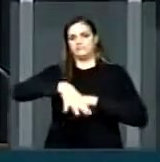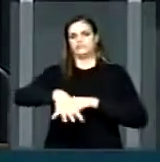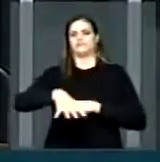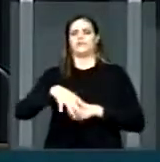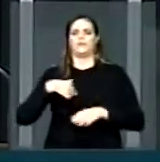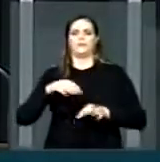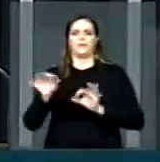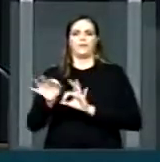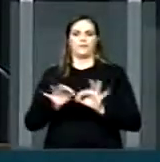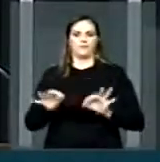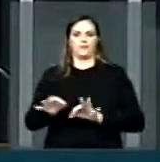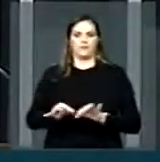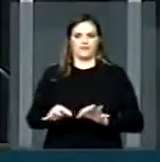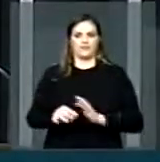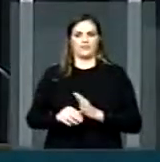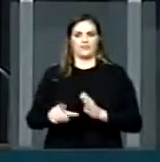discursos